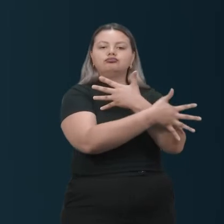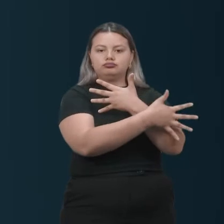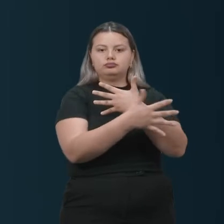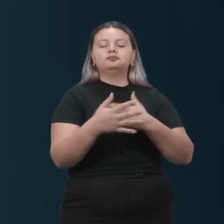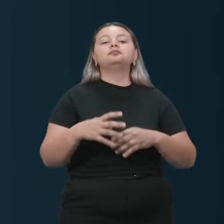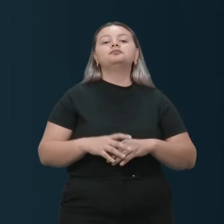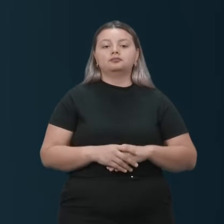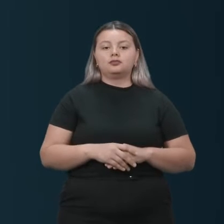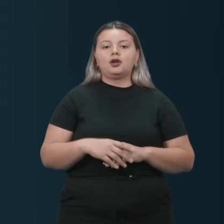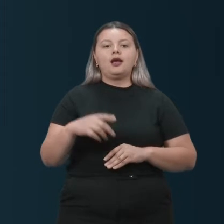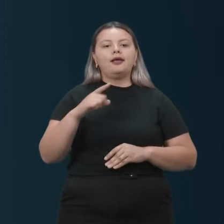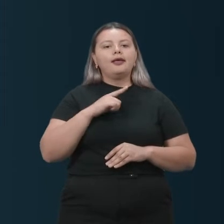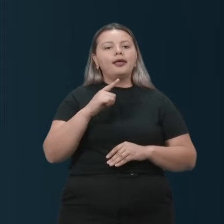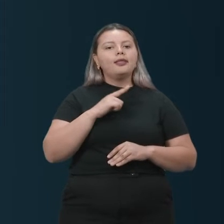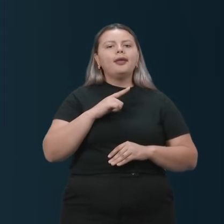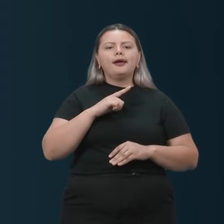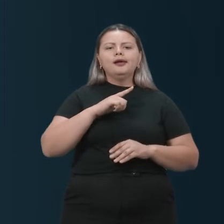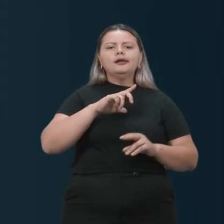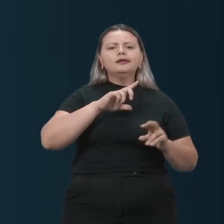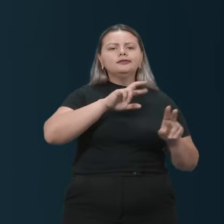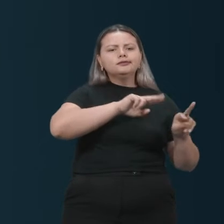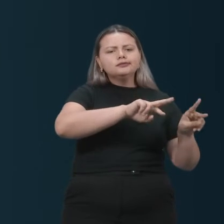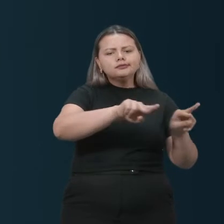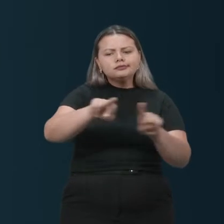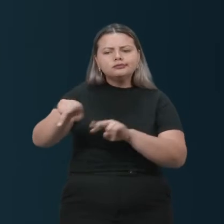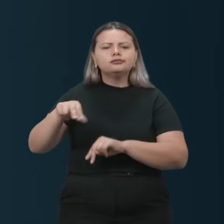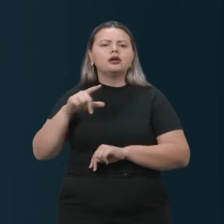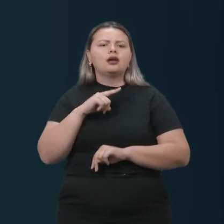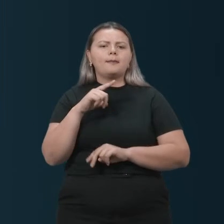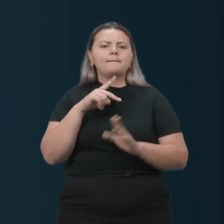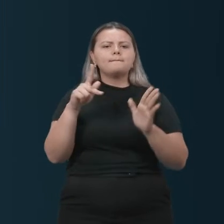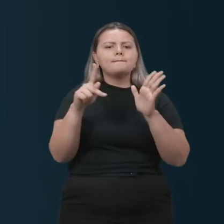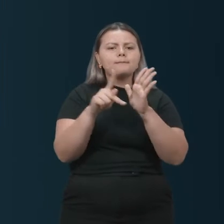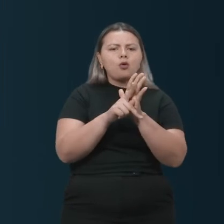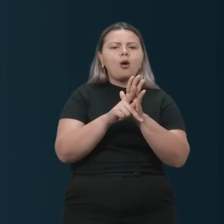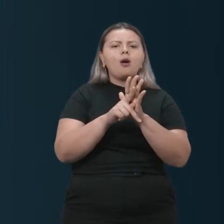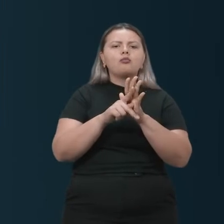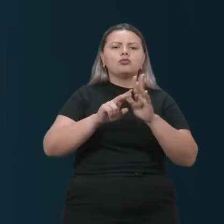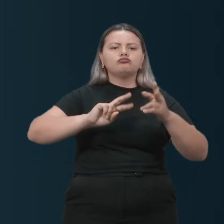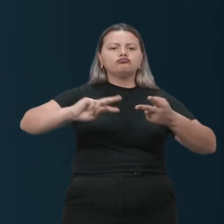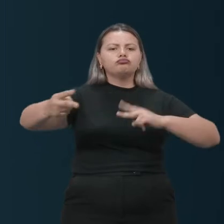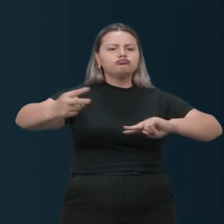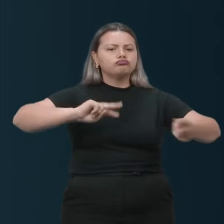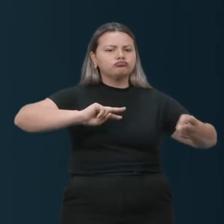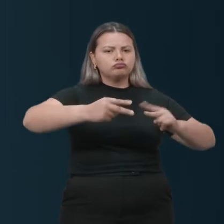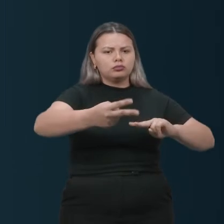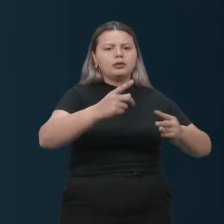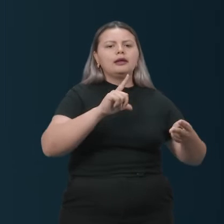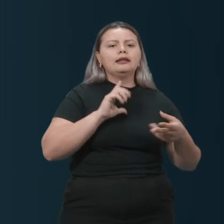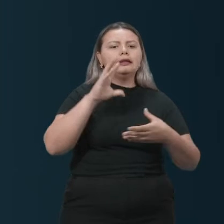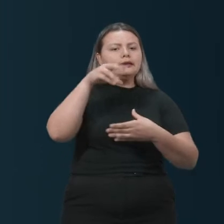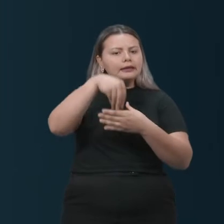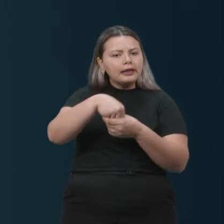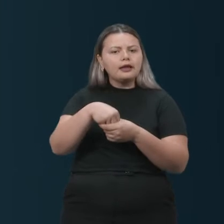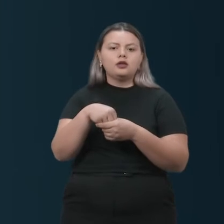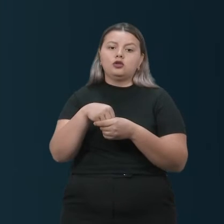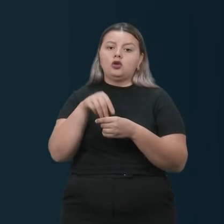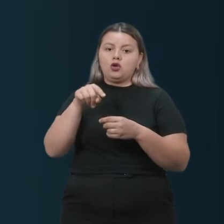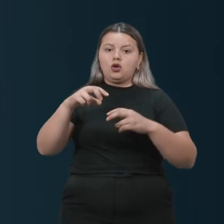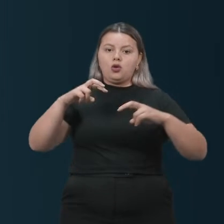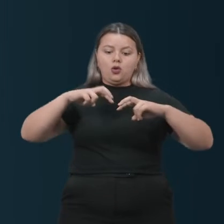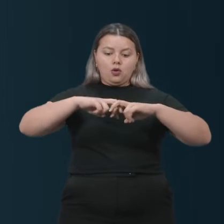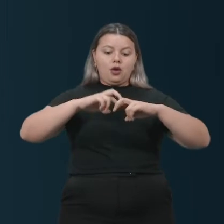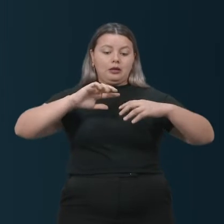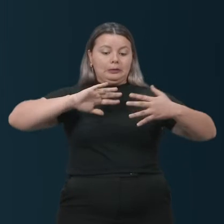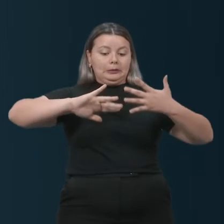da transmissão. Não são todos os neurônios que vão responder da mesma forma frente a um neurotransmissor, mas só